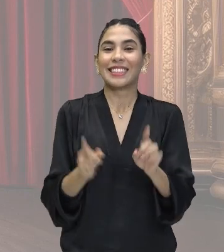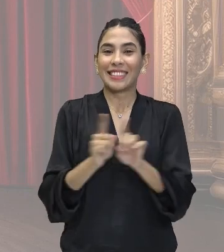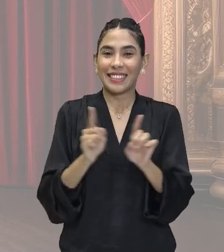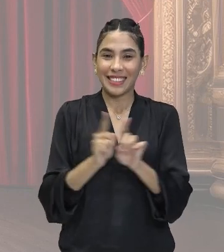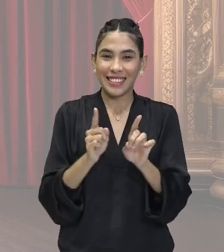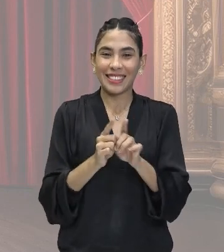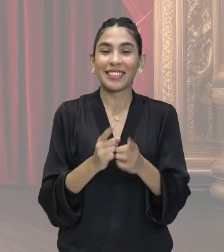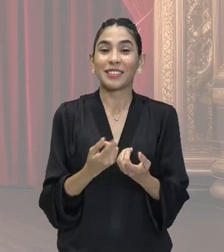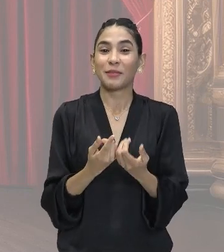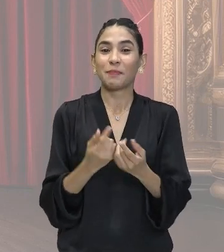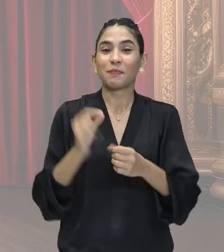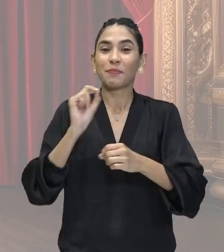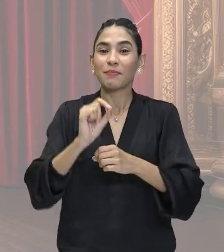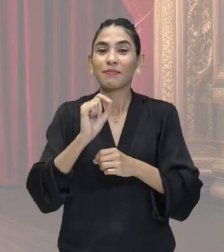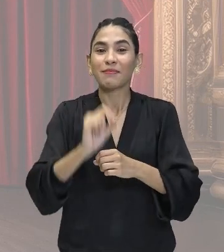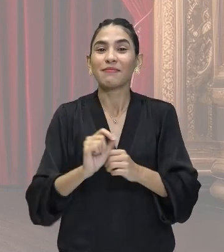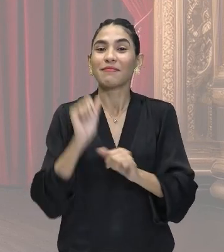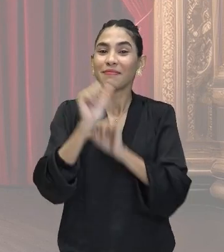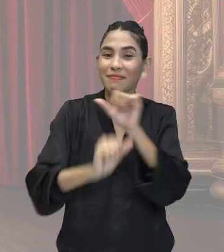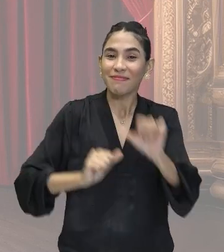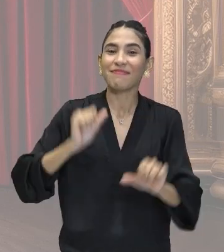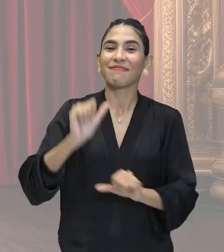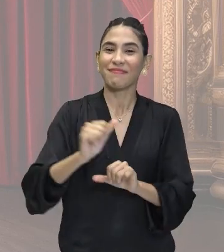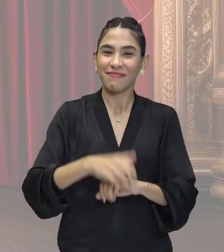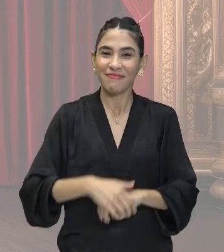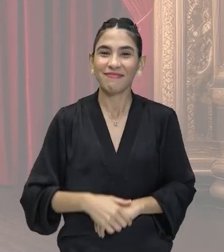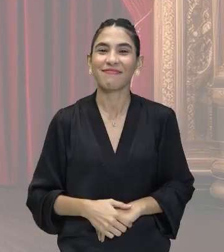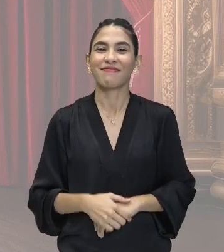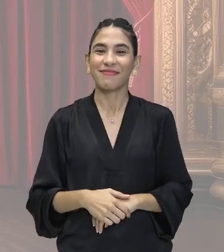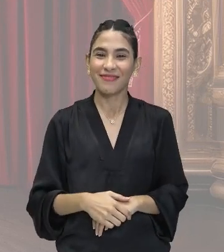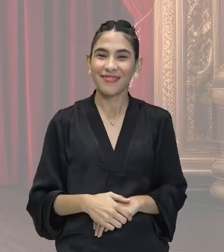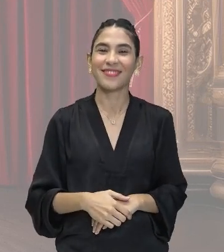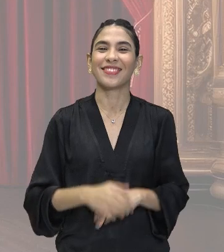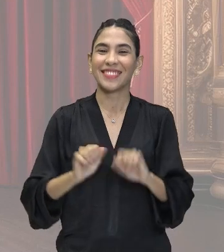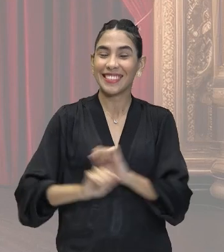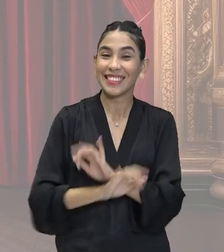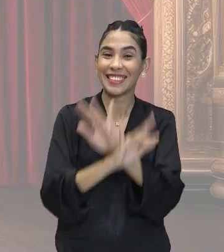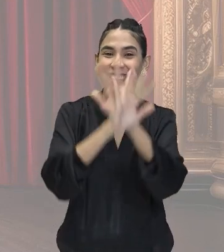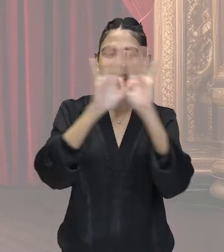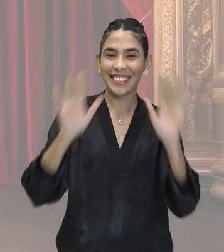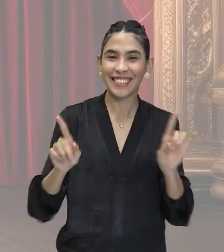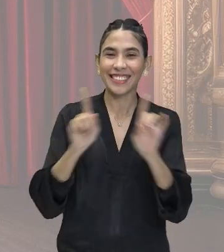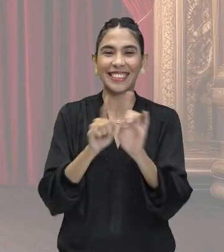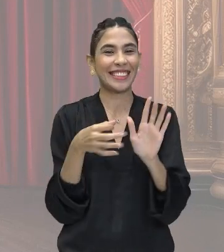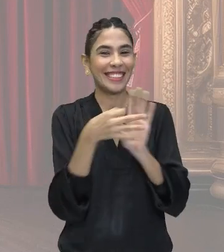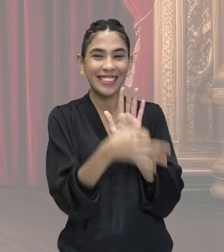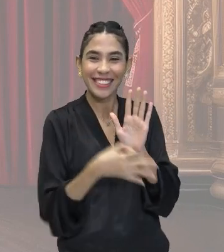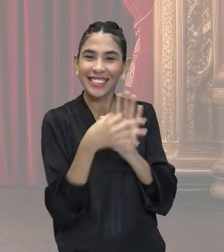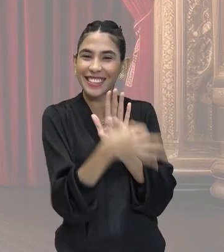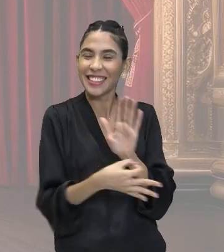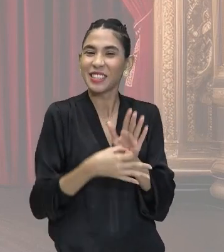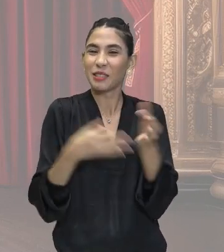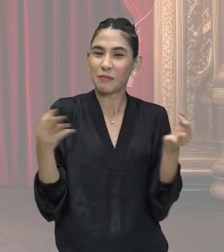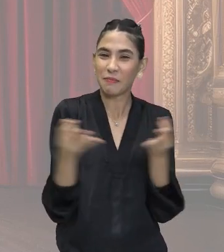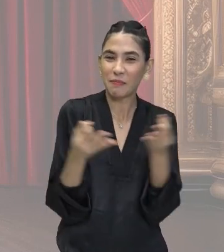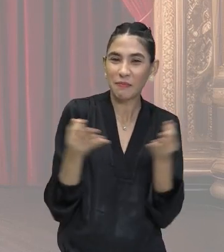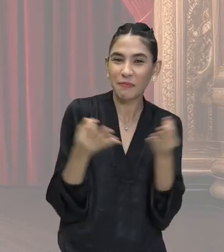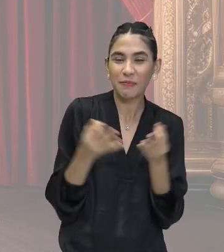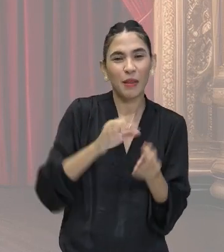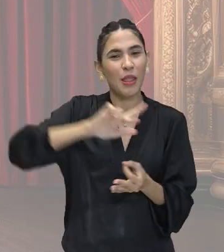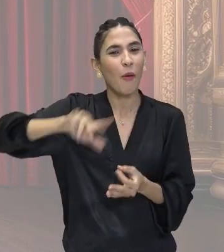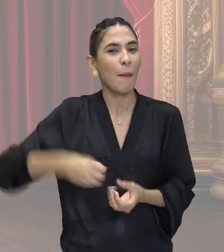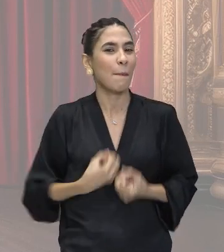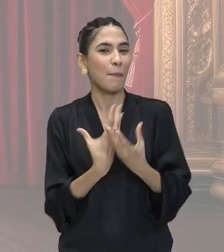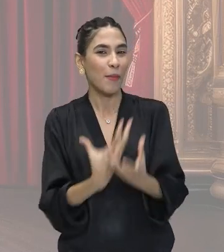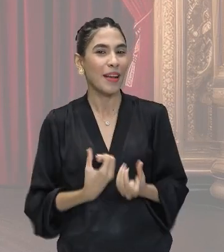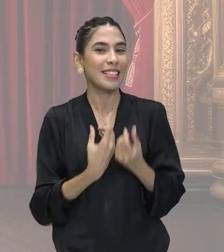a formas a forma. Clame a saparia em críticas céticas, não há mais poesia,